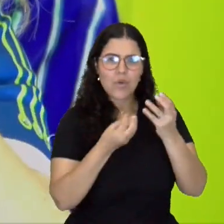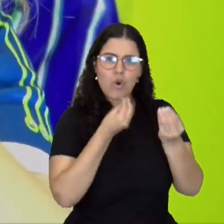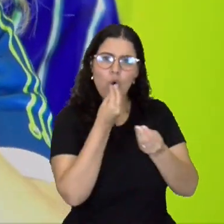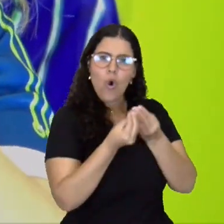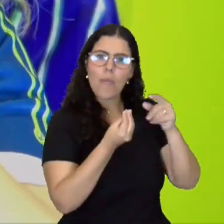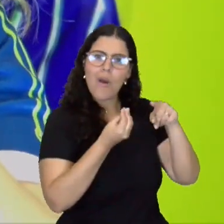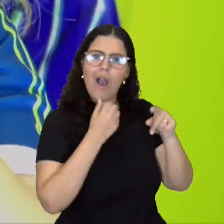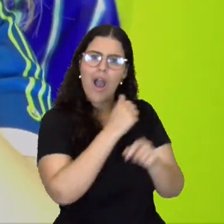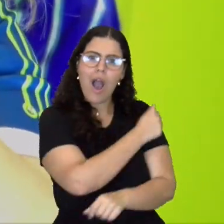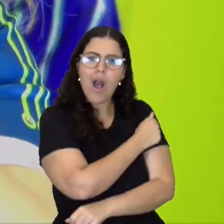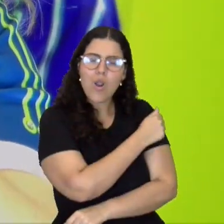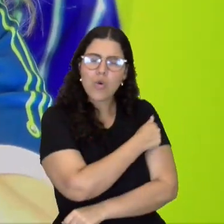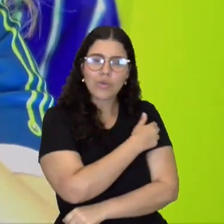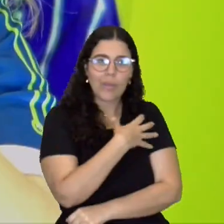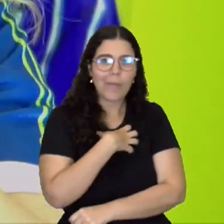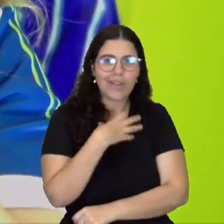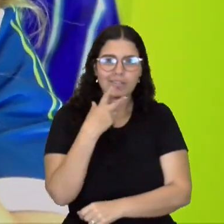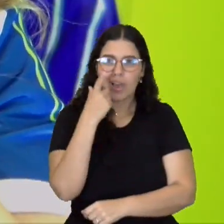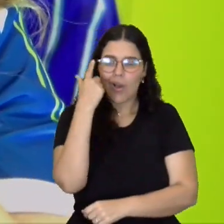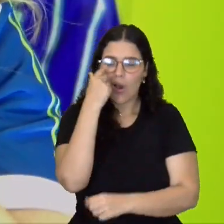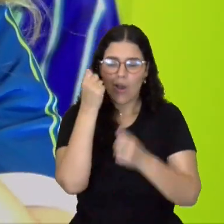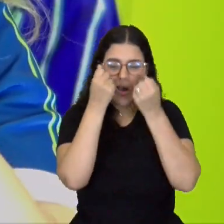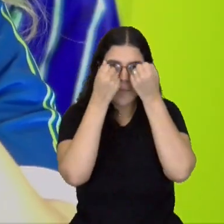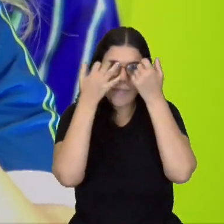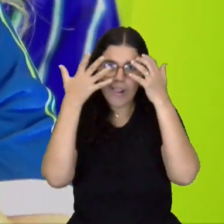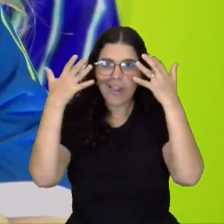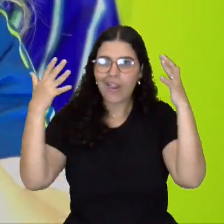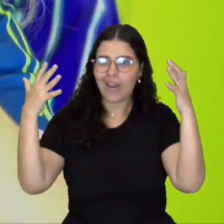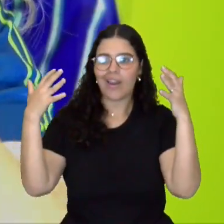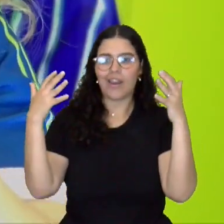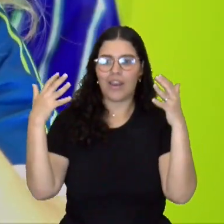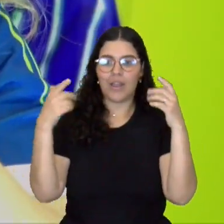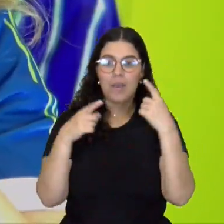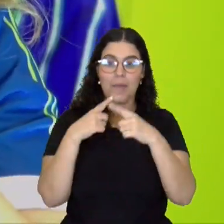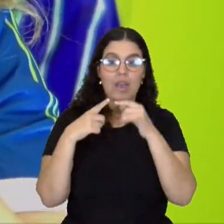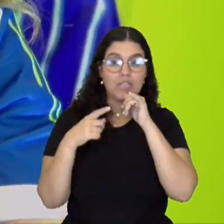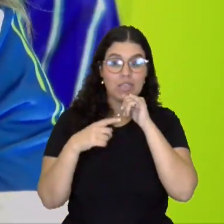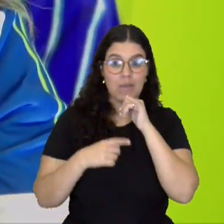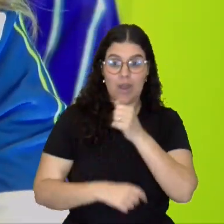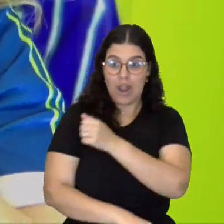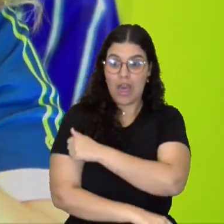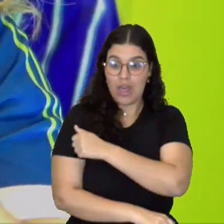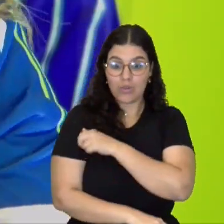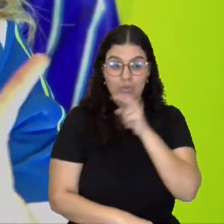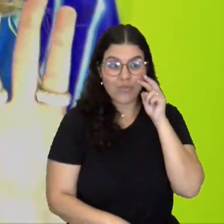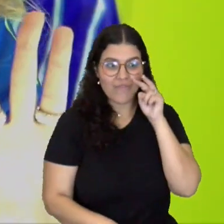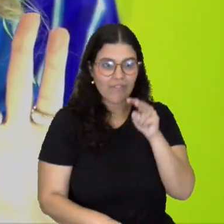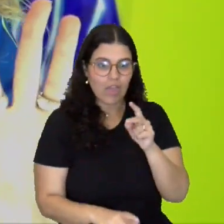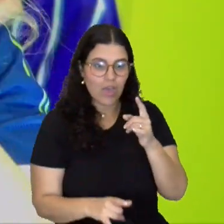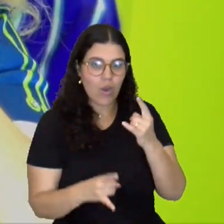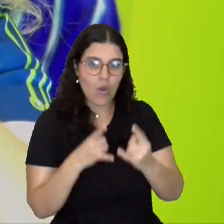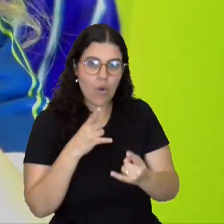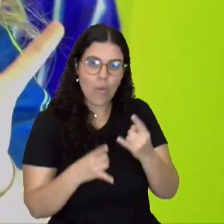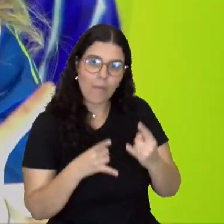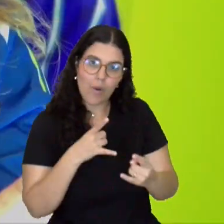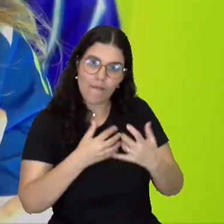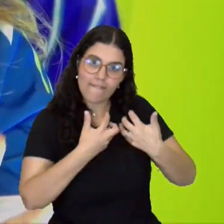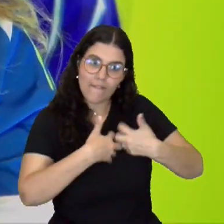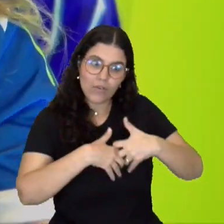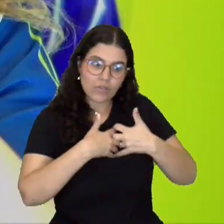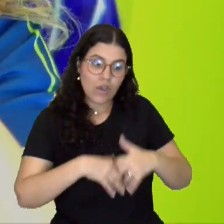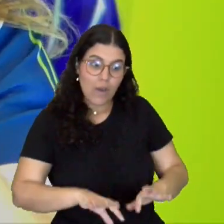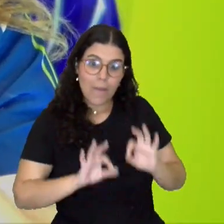vejo aquele brilhinho dos estudantes vendo o seu robô funcionar, para mim é mágico. Não tem o que